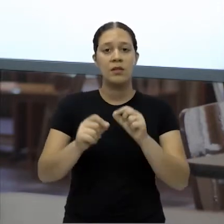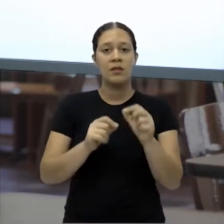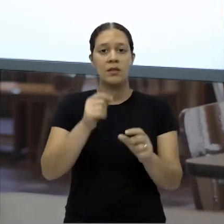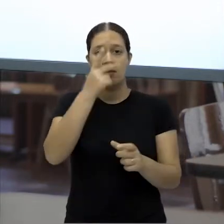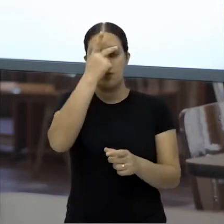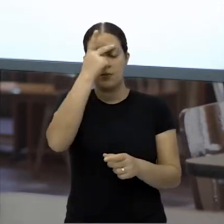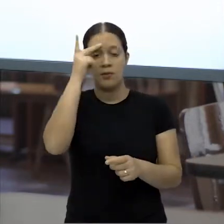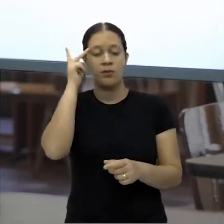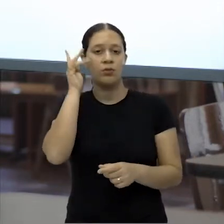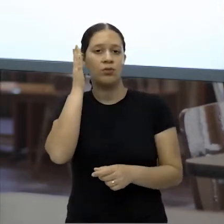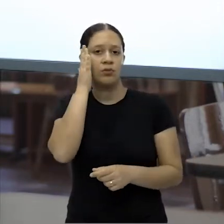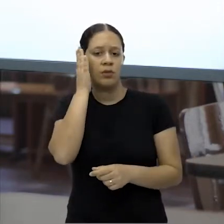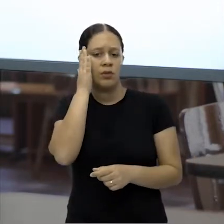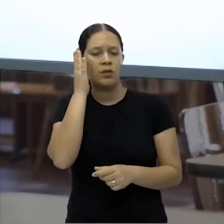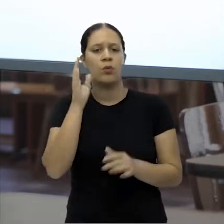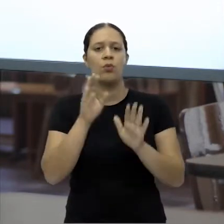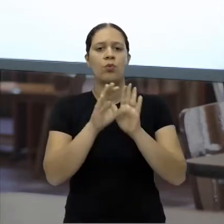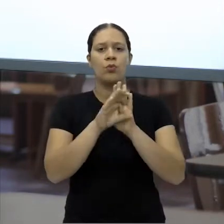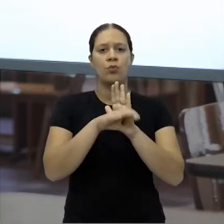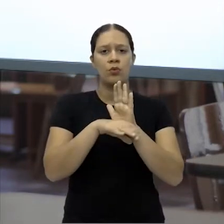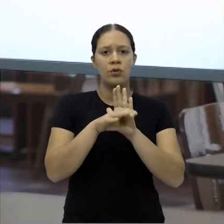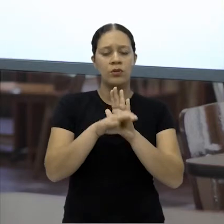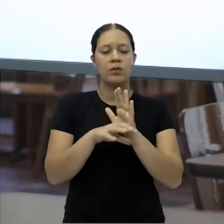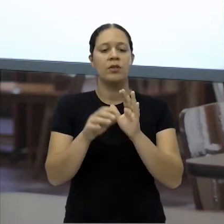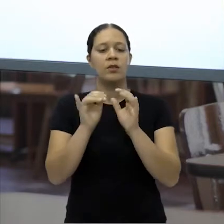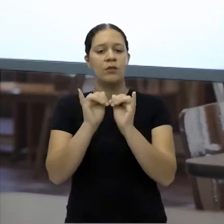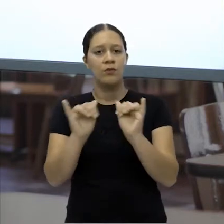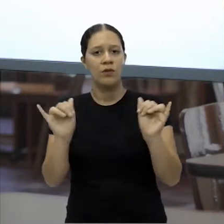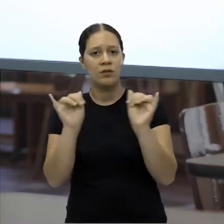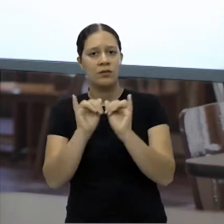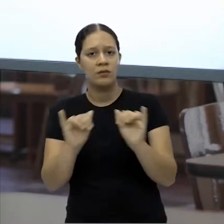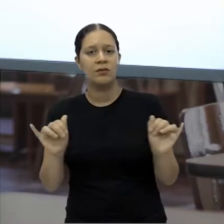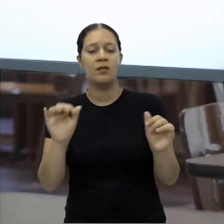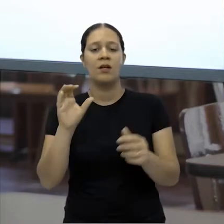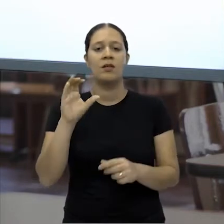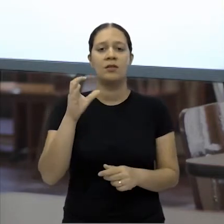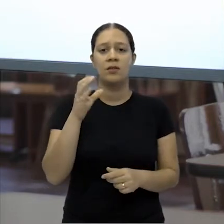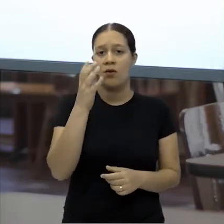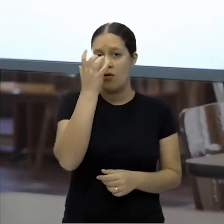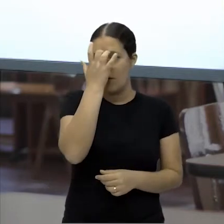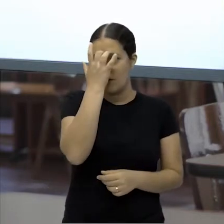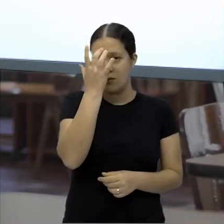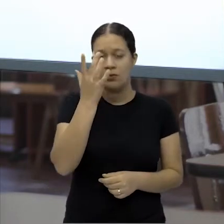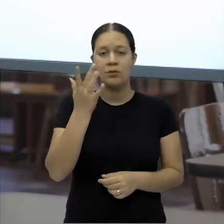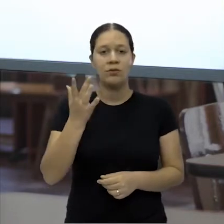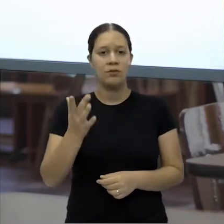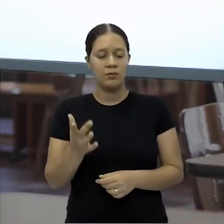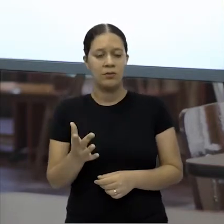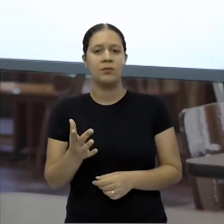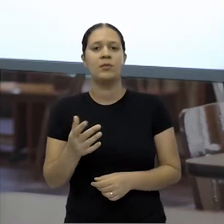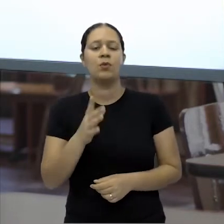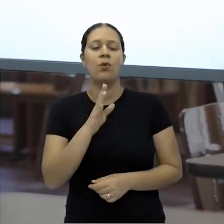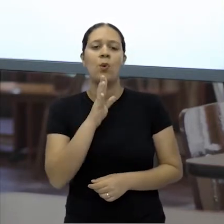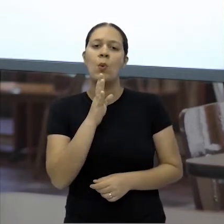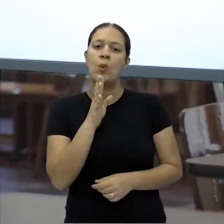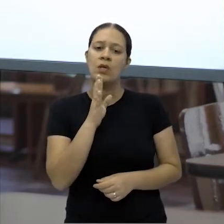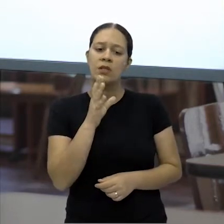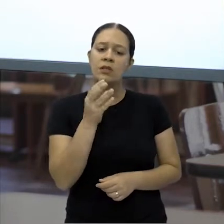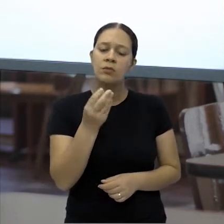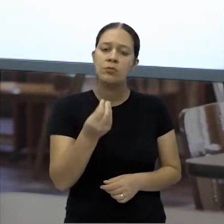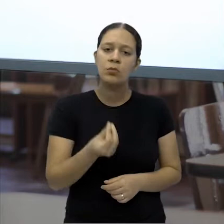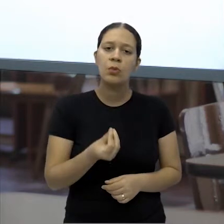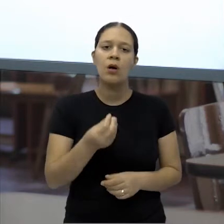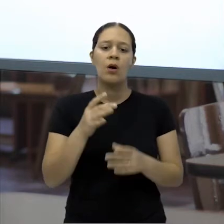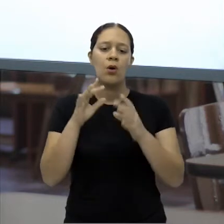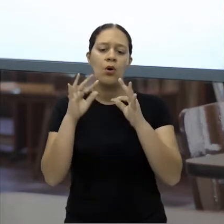aquelas pessoas que já entendem bem daquele conteúdo, o artigo de divulgação científica vai facilitar o acesso àquele